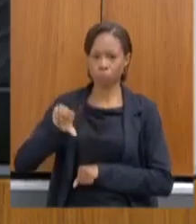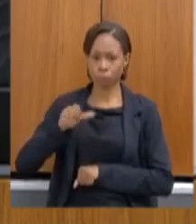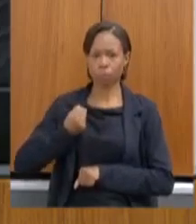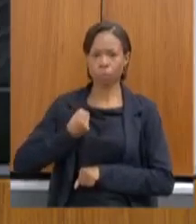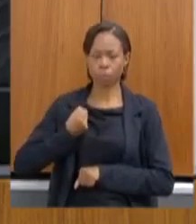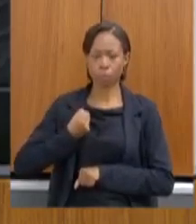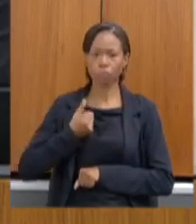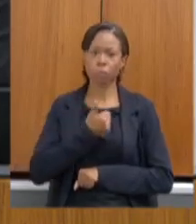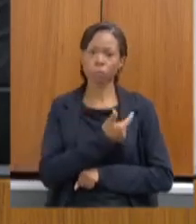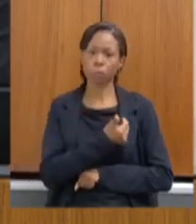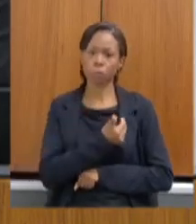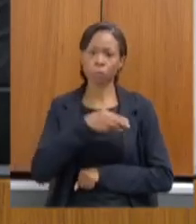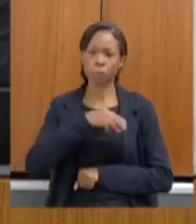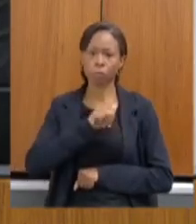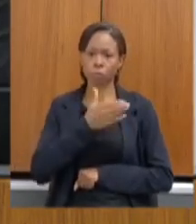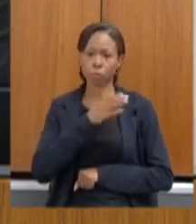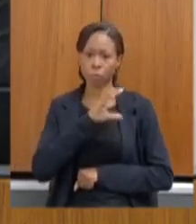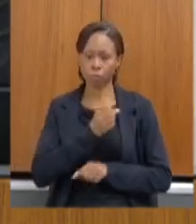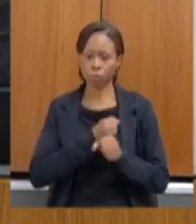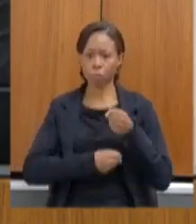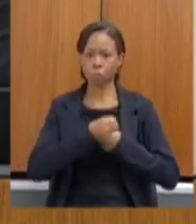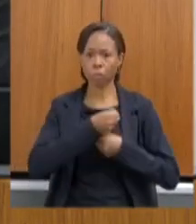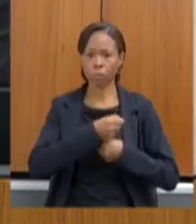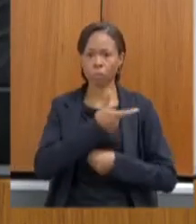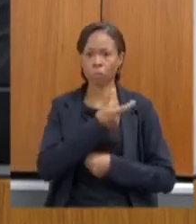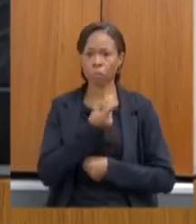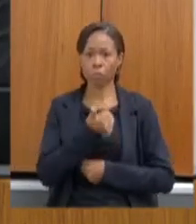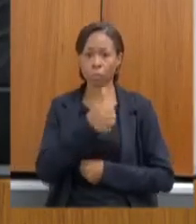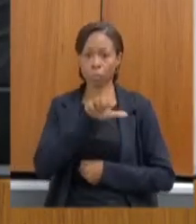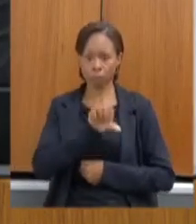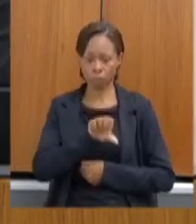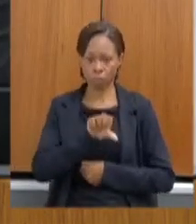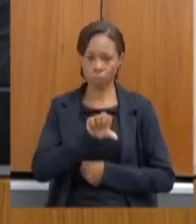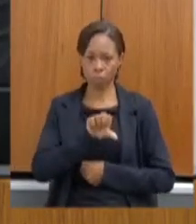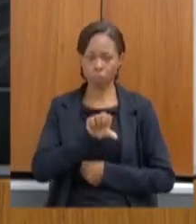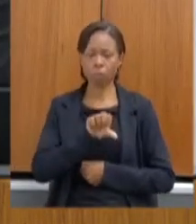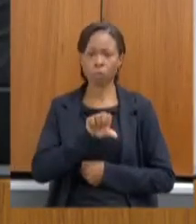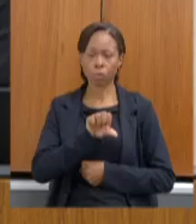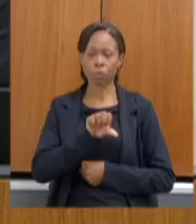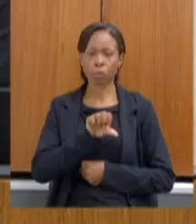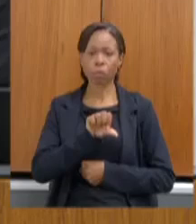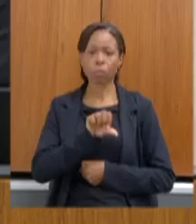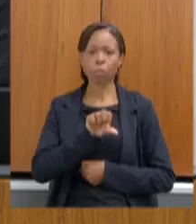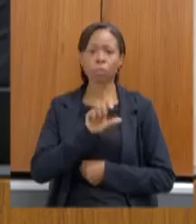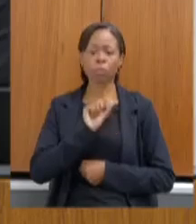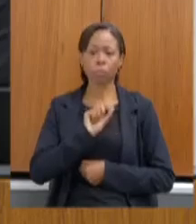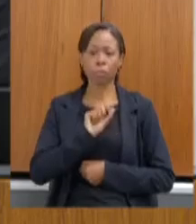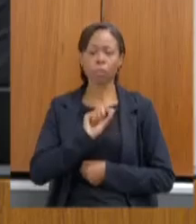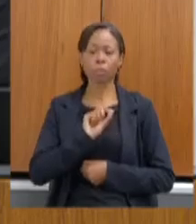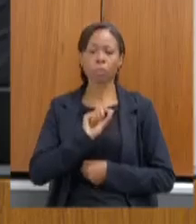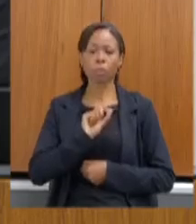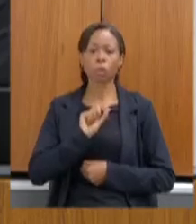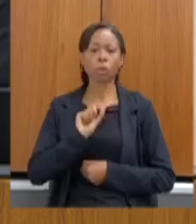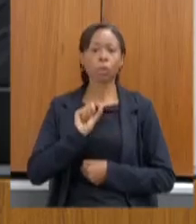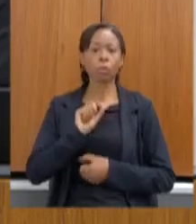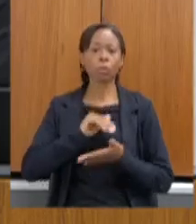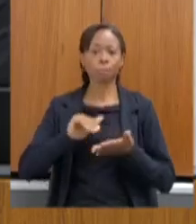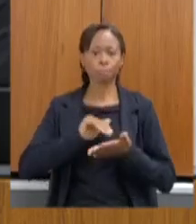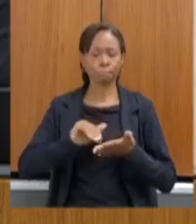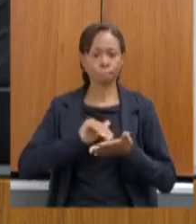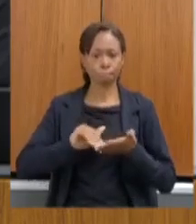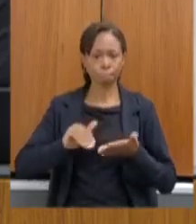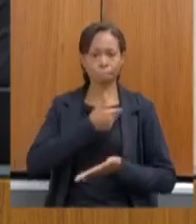de 12 de Março de 2019 por ele os secretários de estado e dirigentes de entidades da administração direta